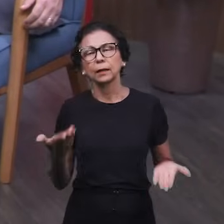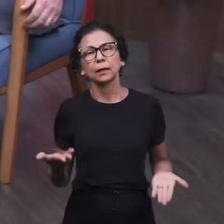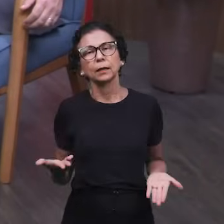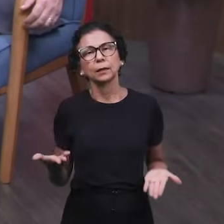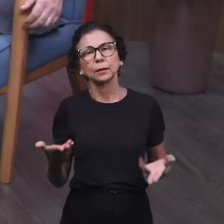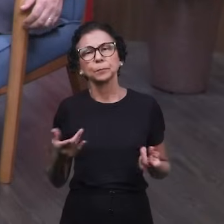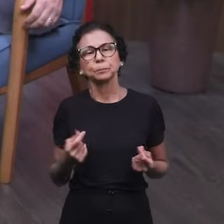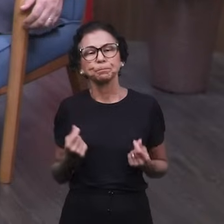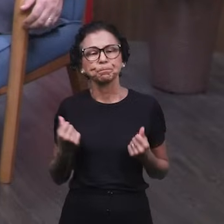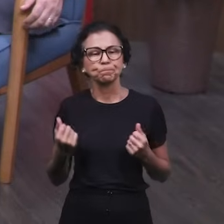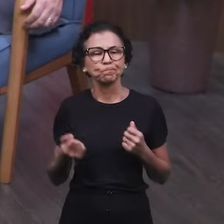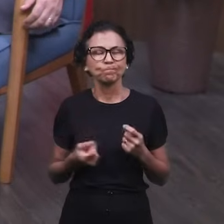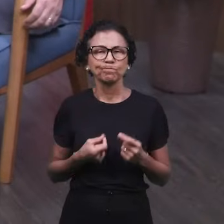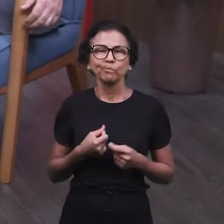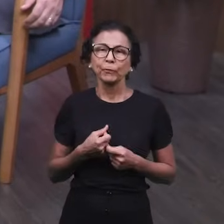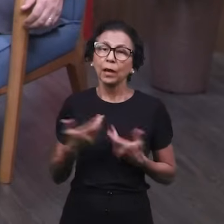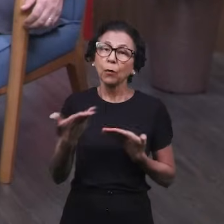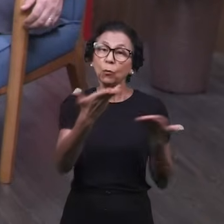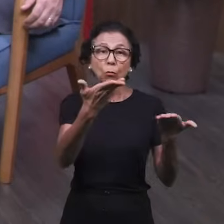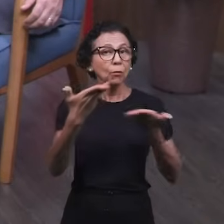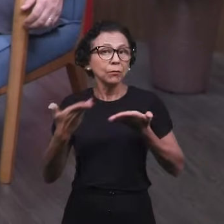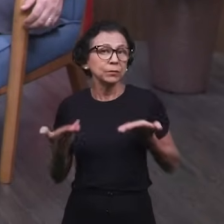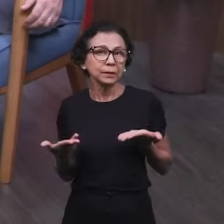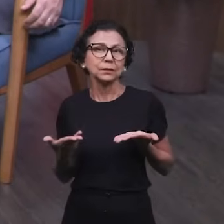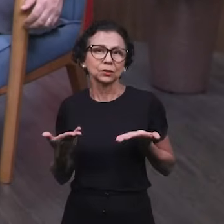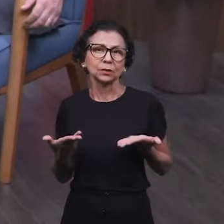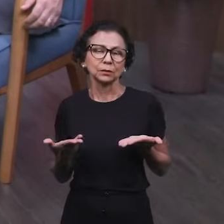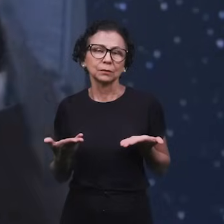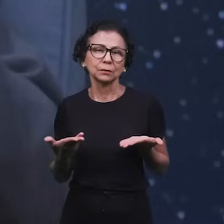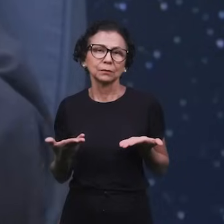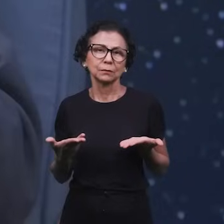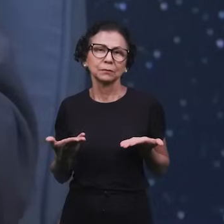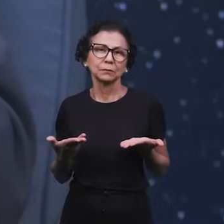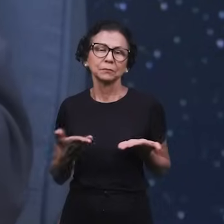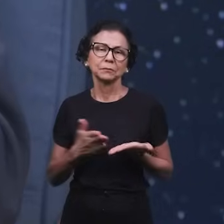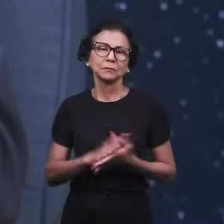verdade, um convite ou até um apelo.